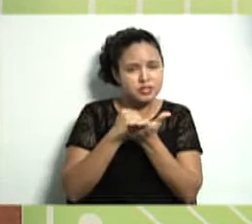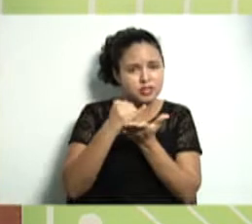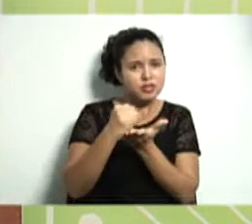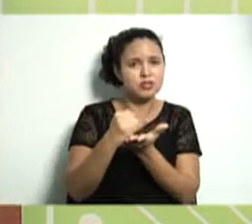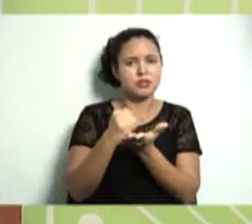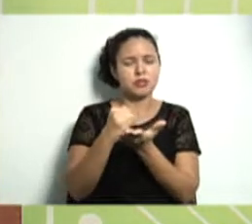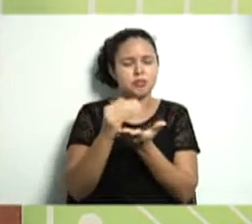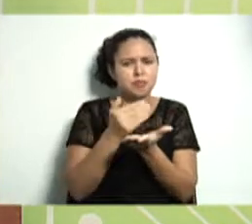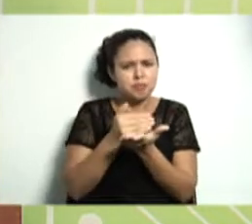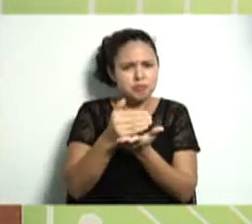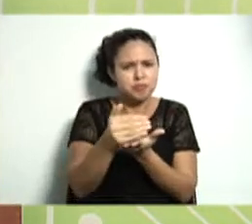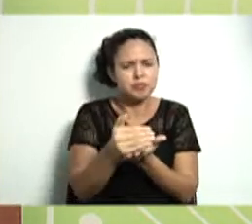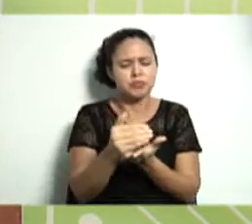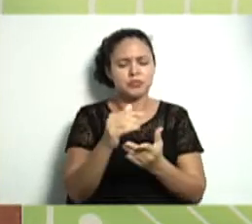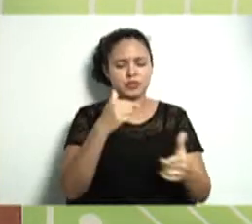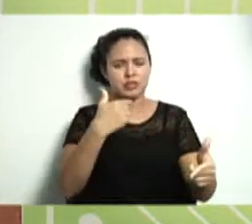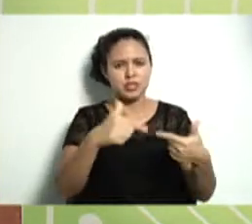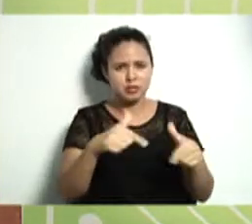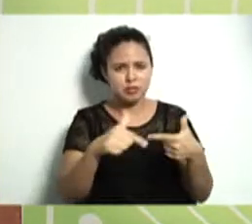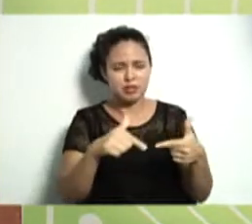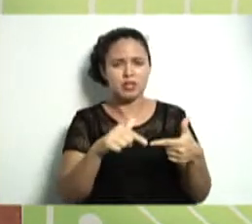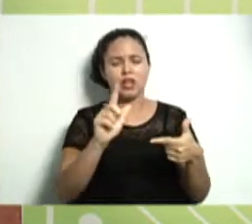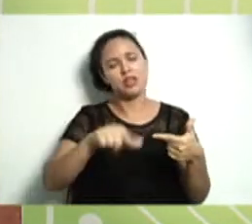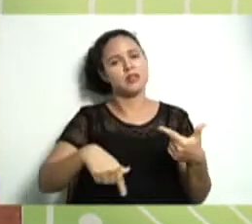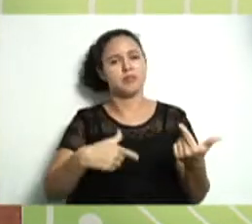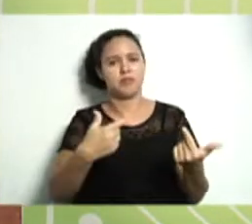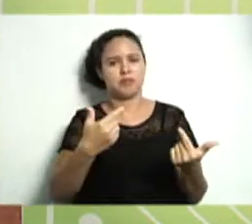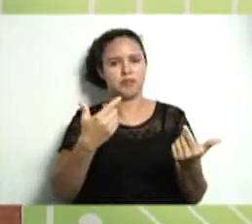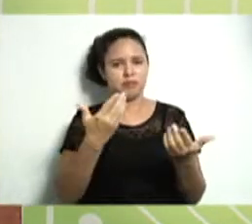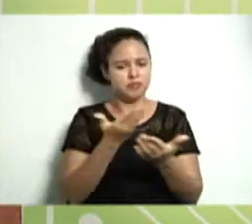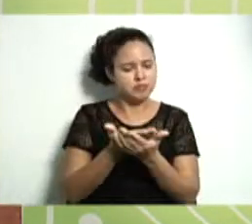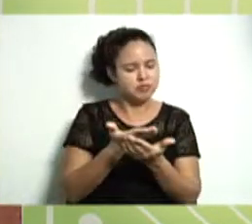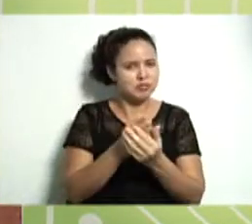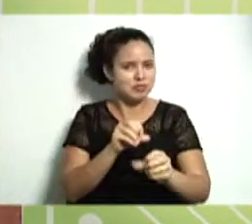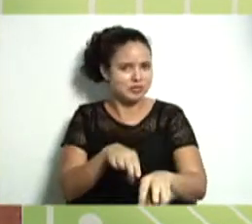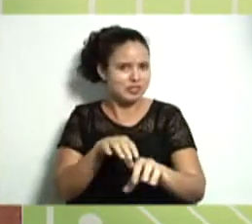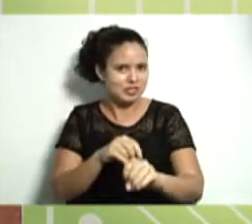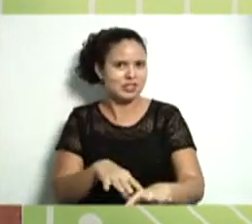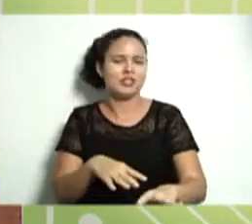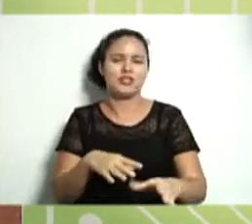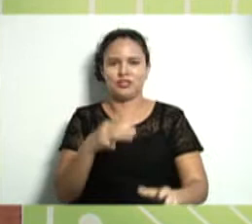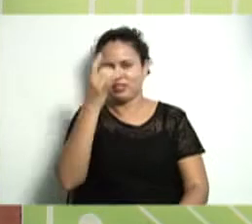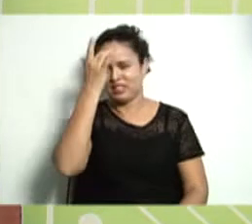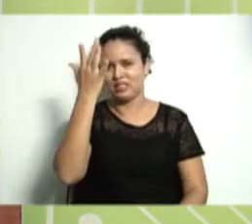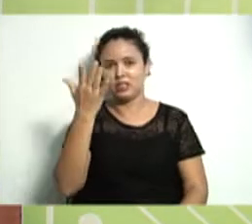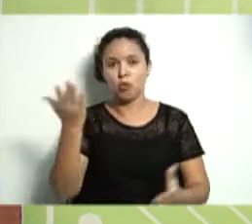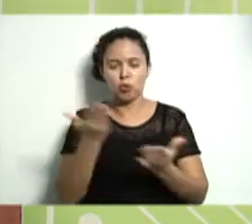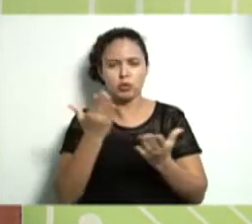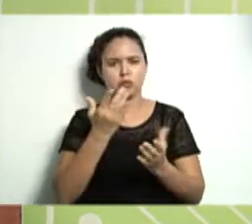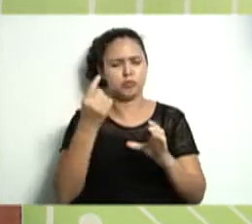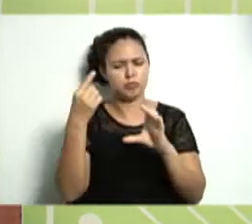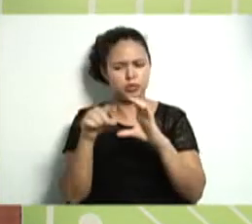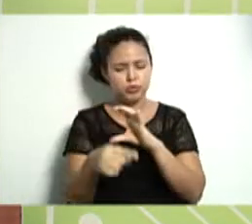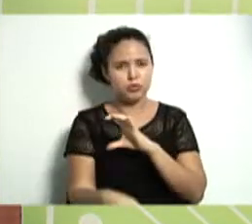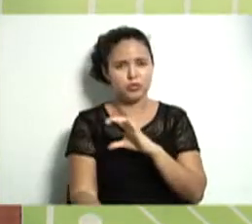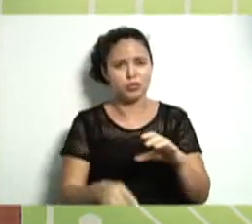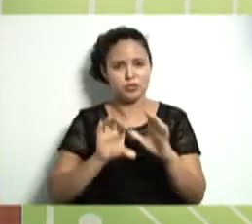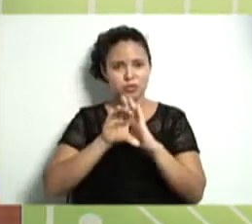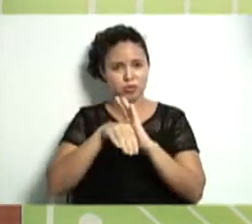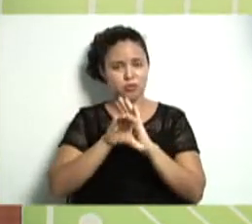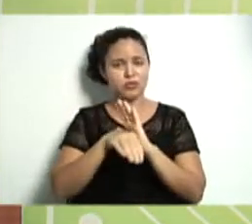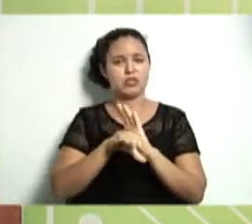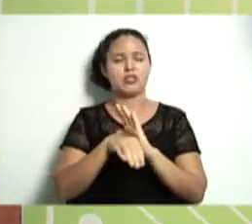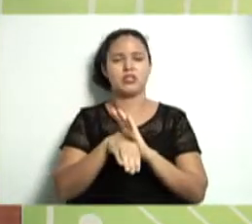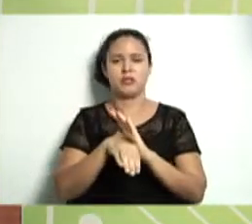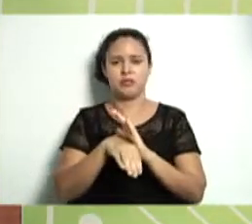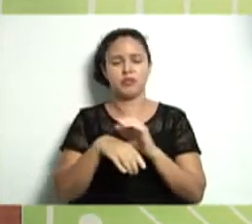do trabalho, era uma aula light. Na aula de hoje, não. Na aula de hoje, nós vamos estudar conceitos. E